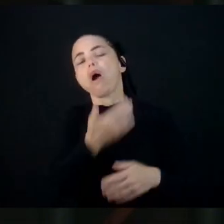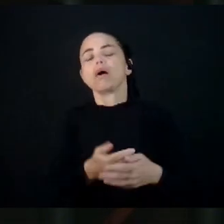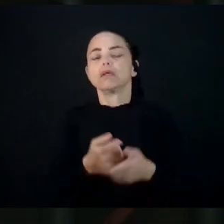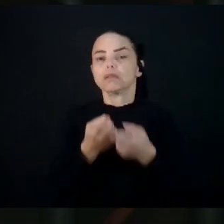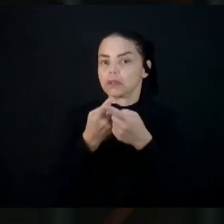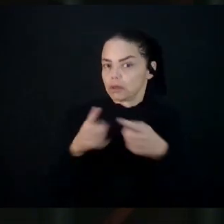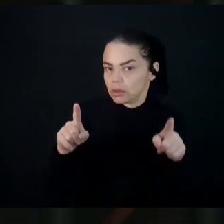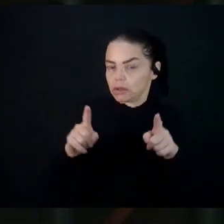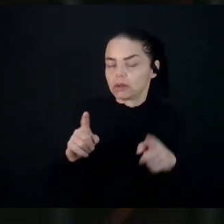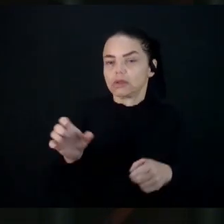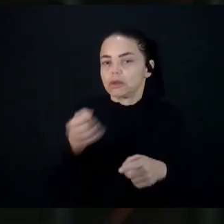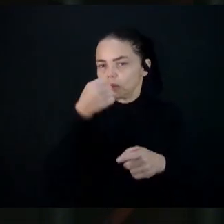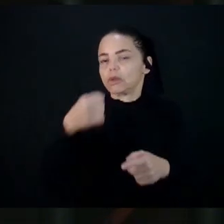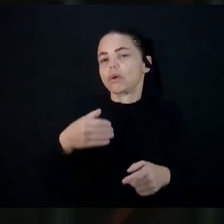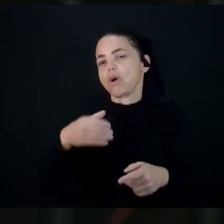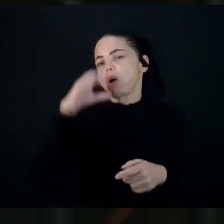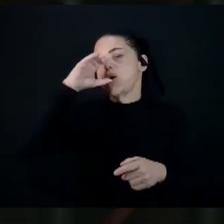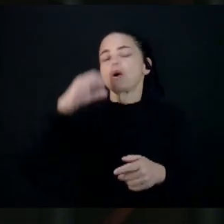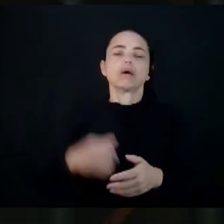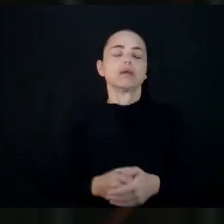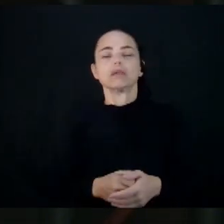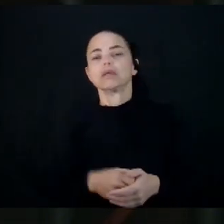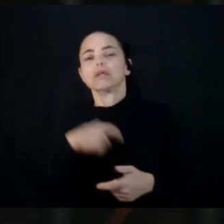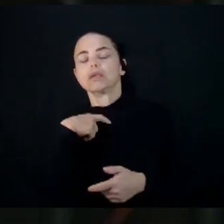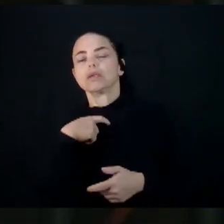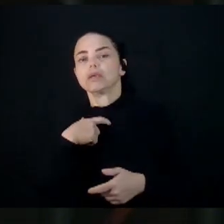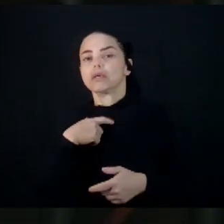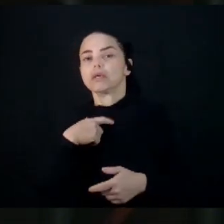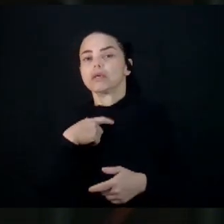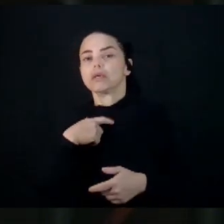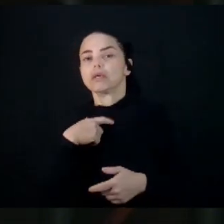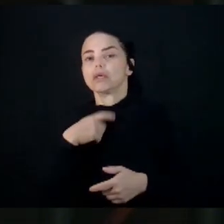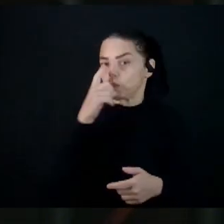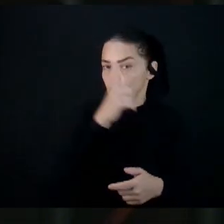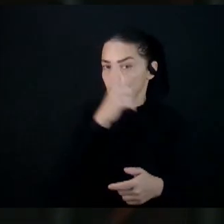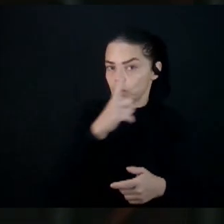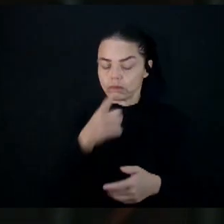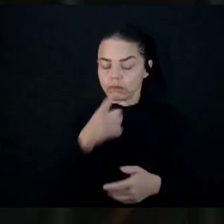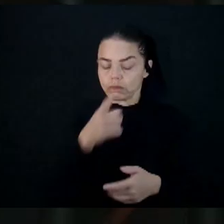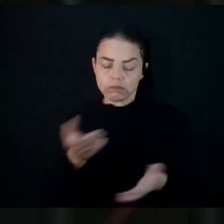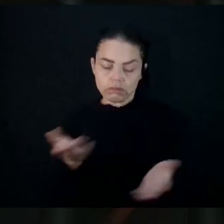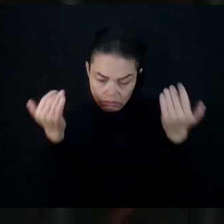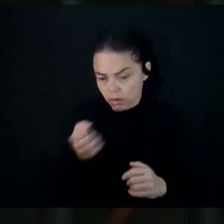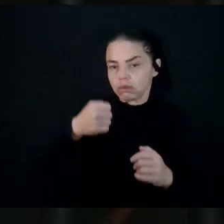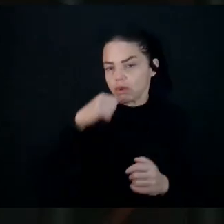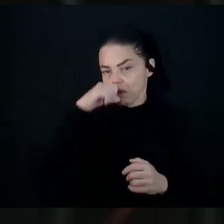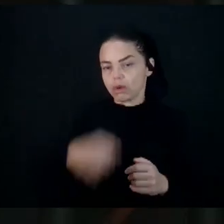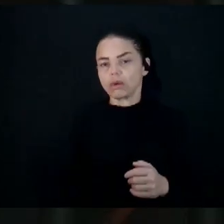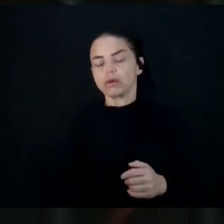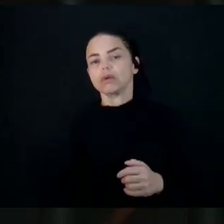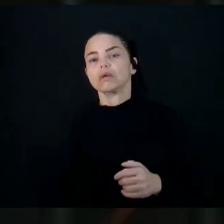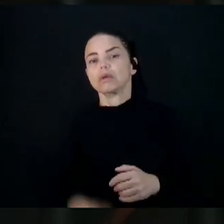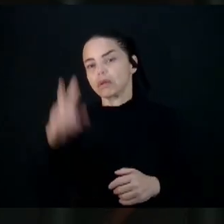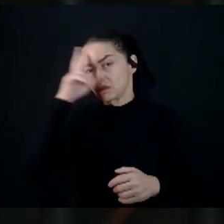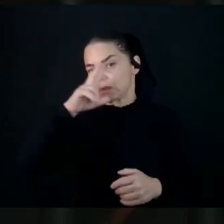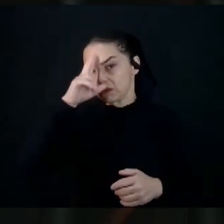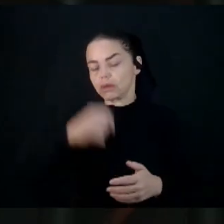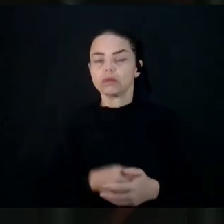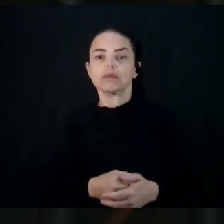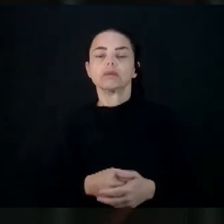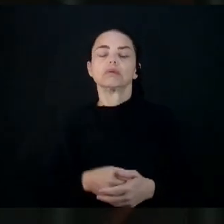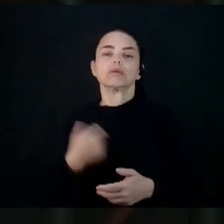tomar uma cervejinha, né? Final de semana, vamos juntar todo mundo, tomar uma cervejinha, mas a gente sempre precisa lembrar do equilíbrio